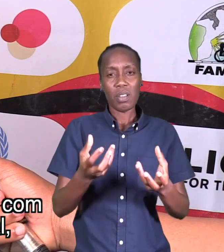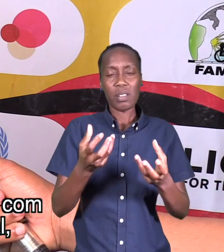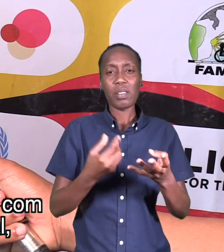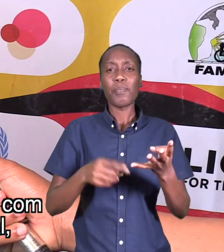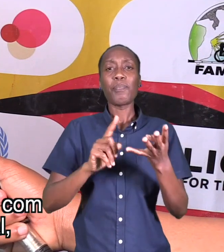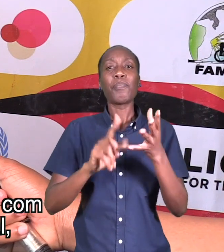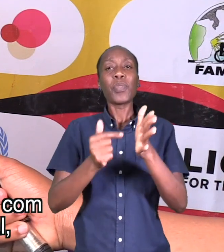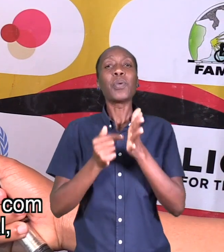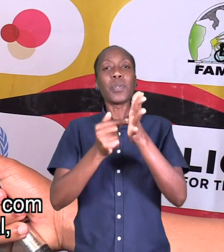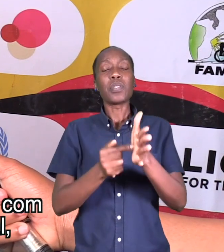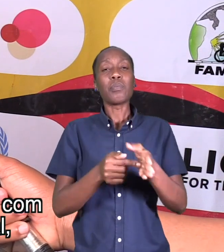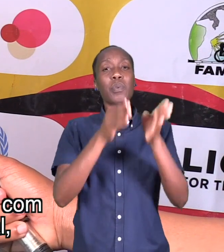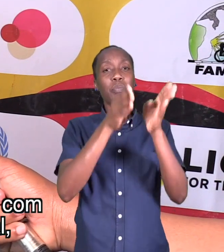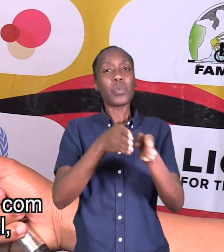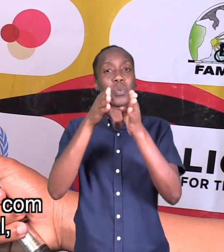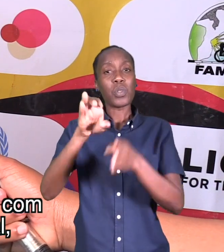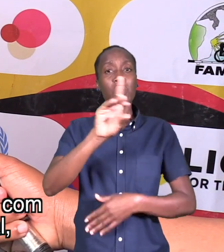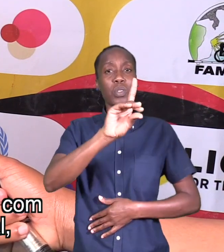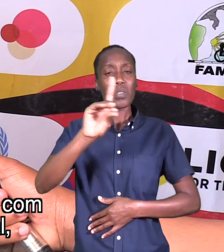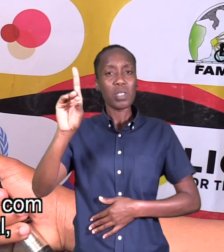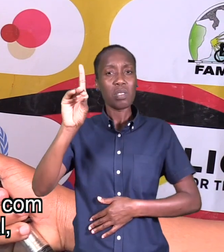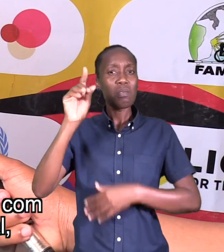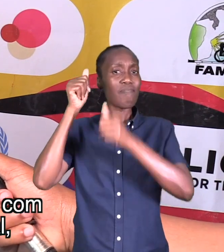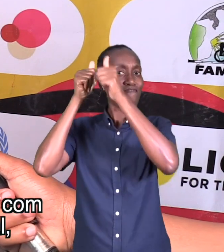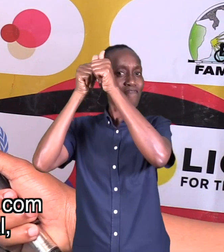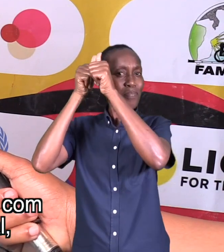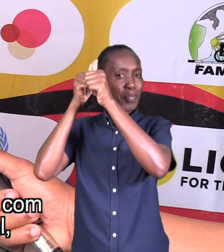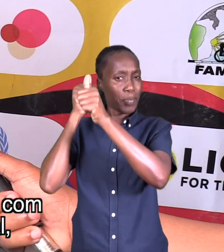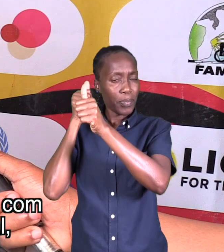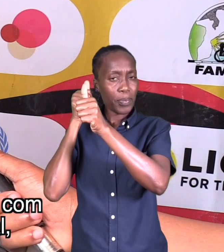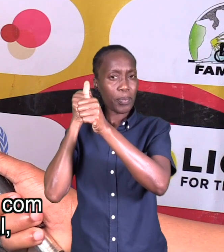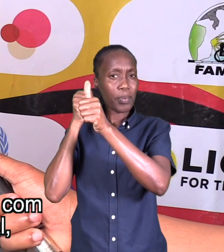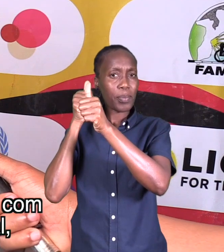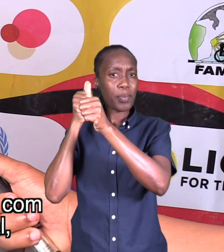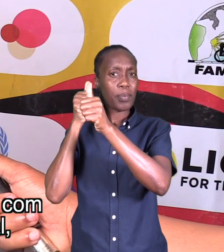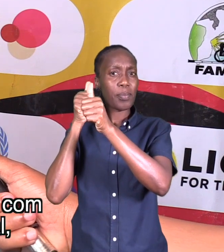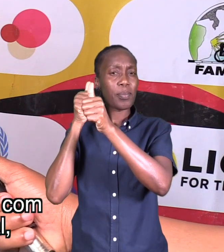por exemplo, as pessoas com deficiência psicossocial,